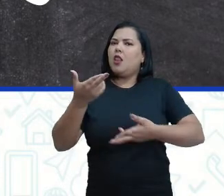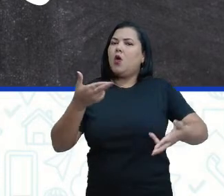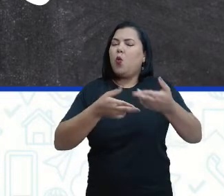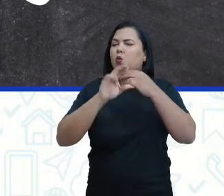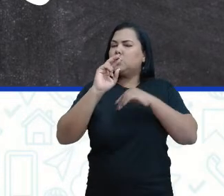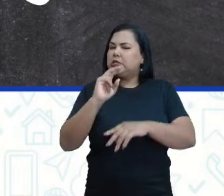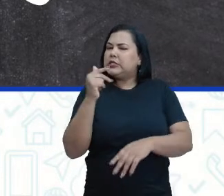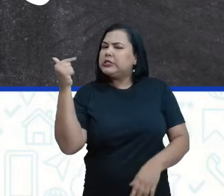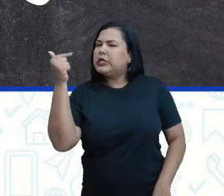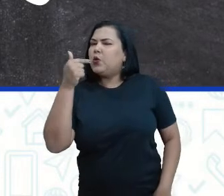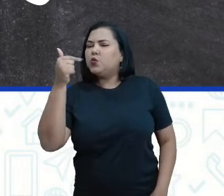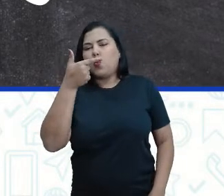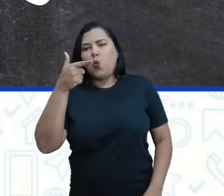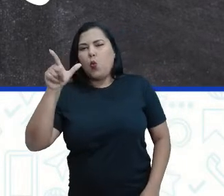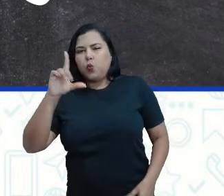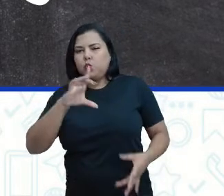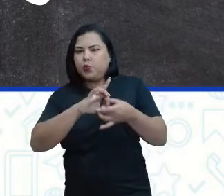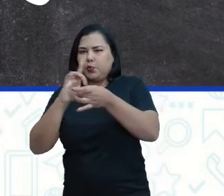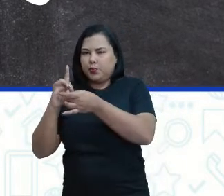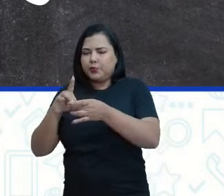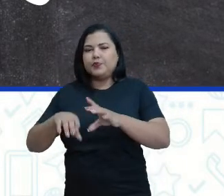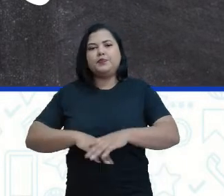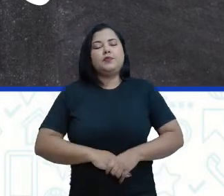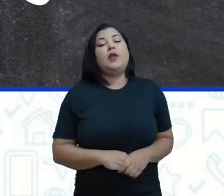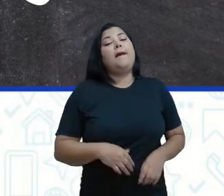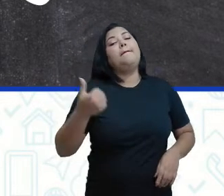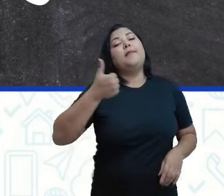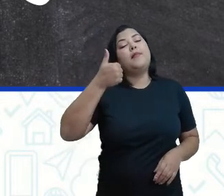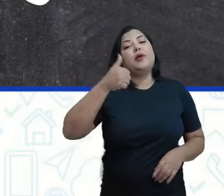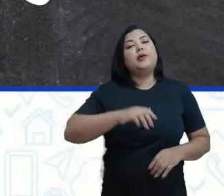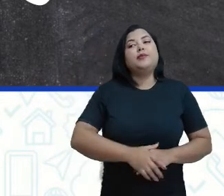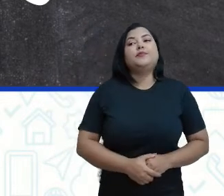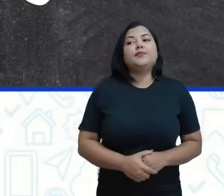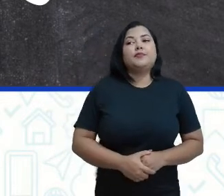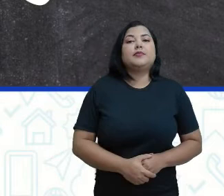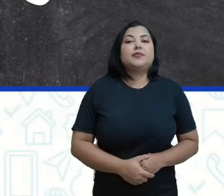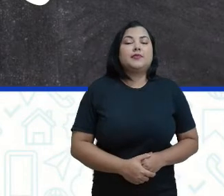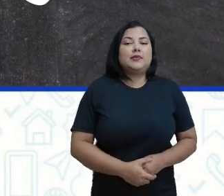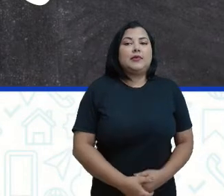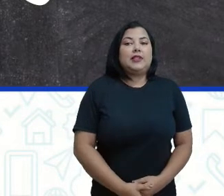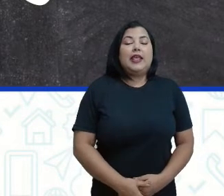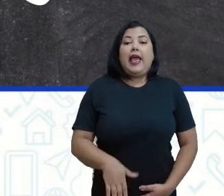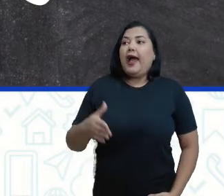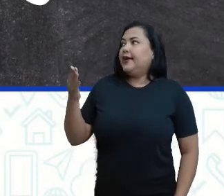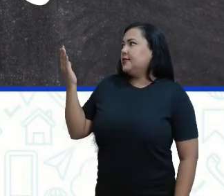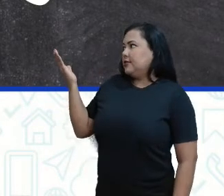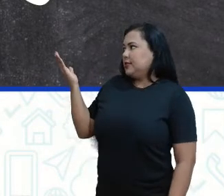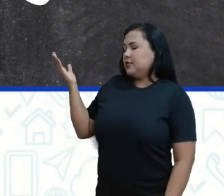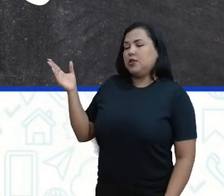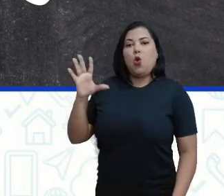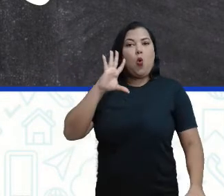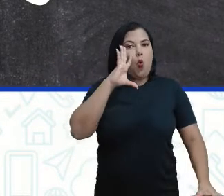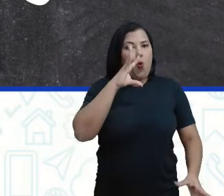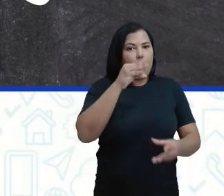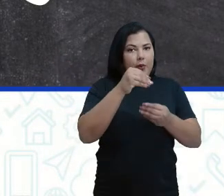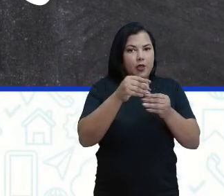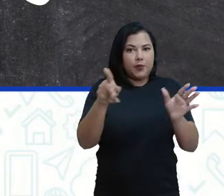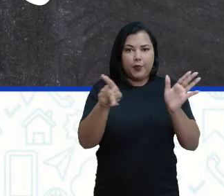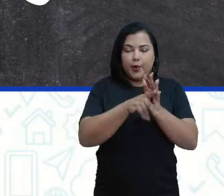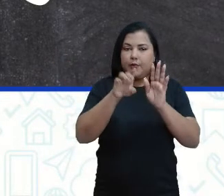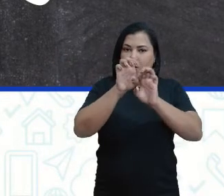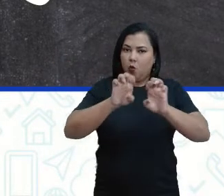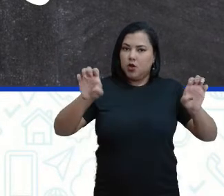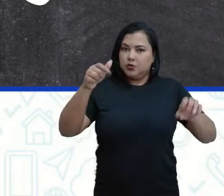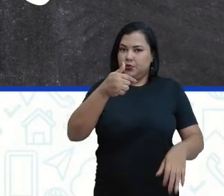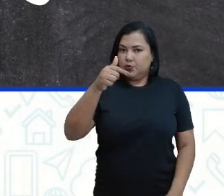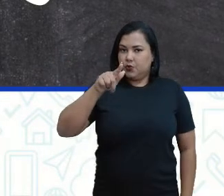grau com algumas outras coisas que vão aparecendo. A primeira coisa é, aqui está a forma completa da equação do segundo grau.